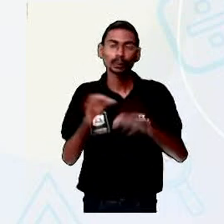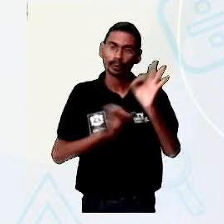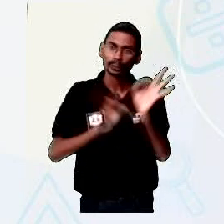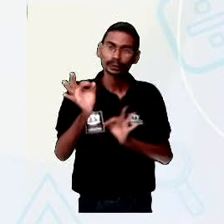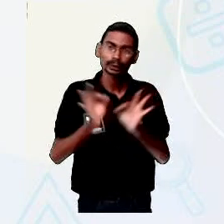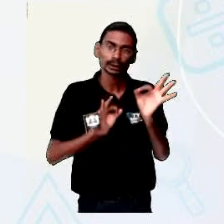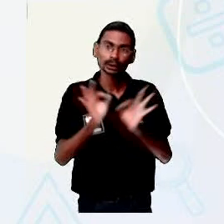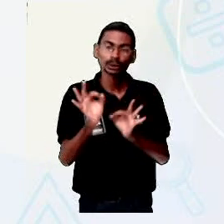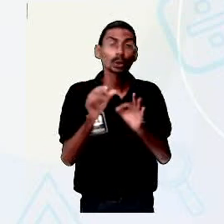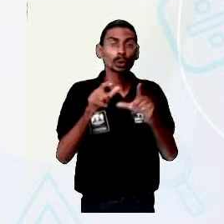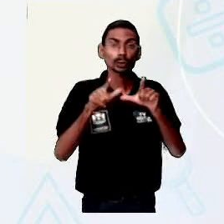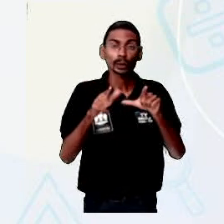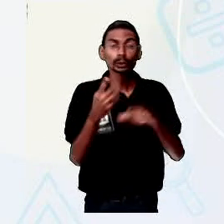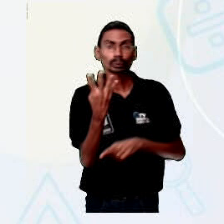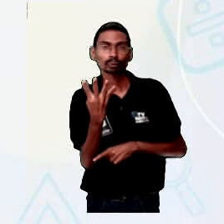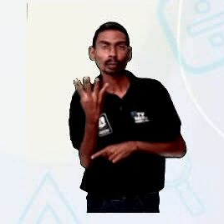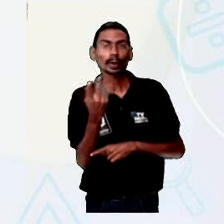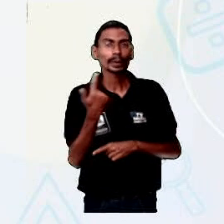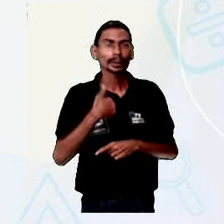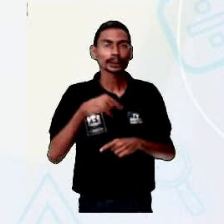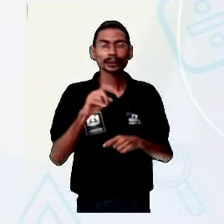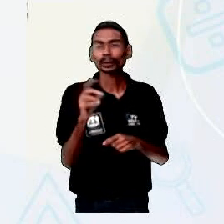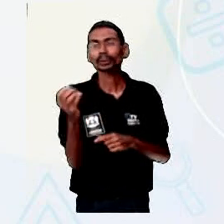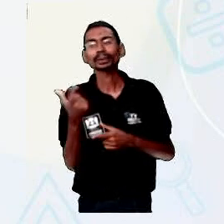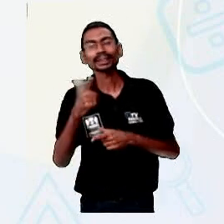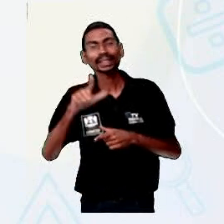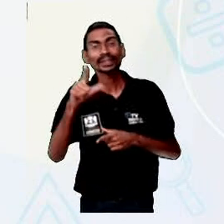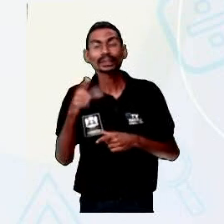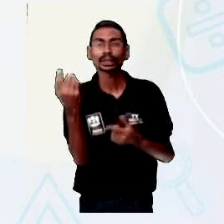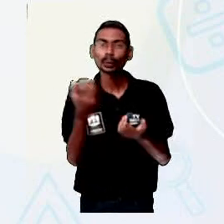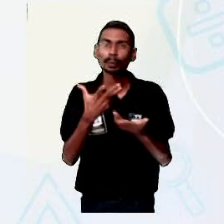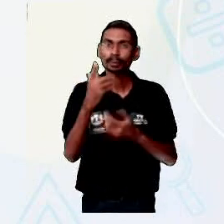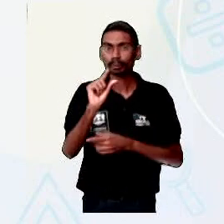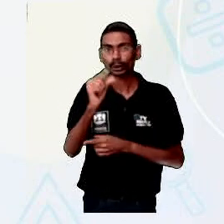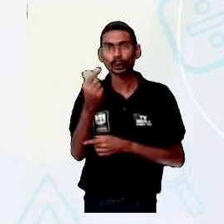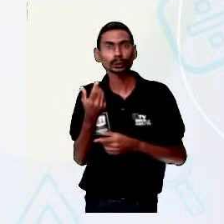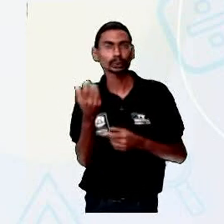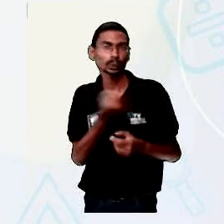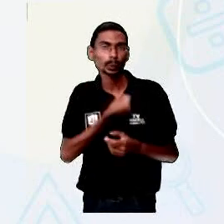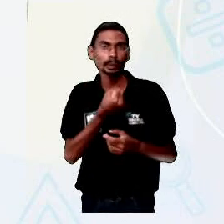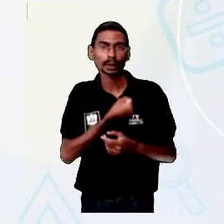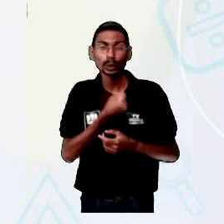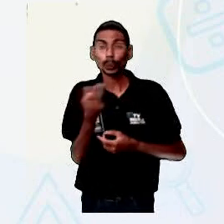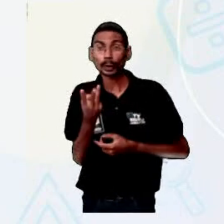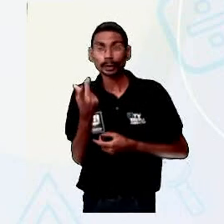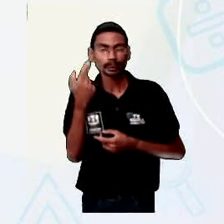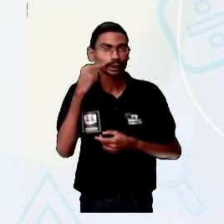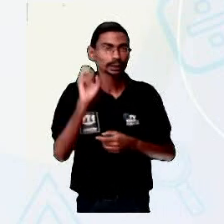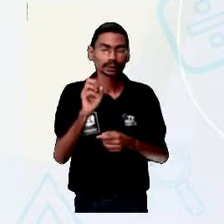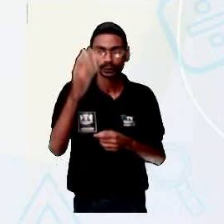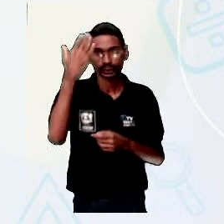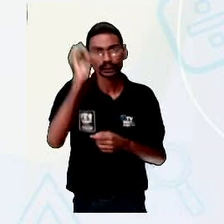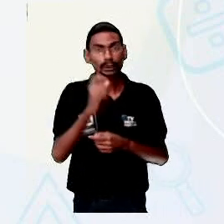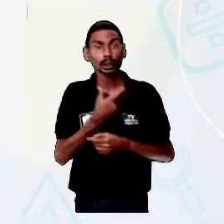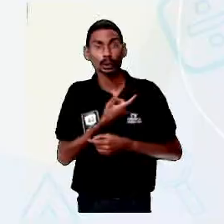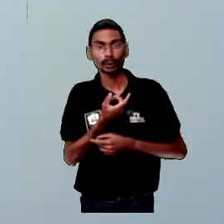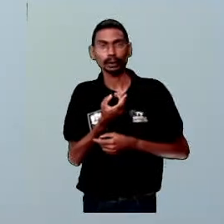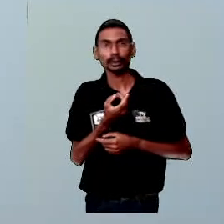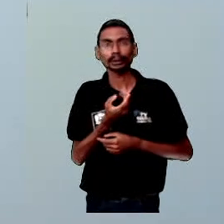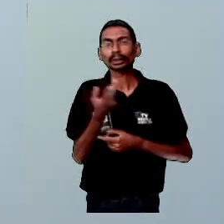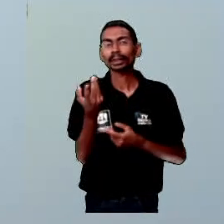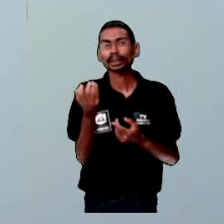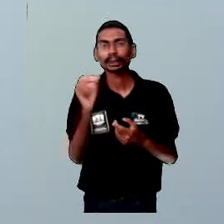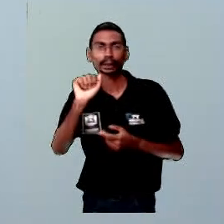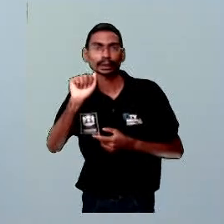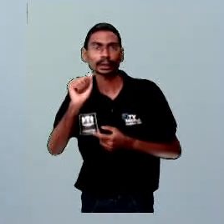cartões e consiga fazer o menor número ímpar. Ah, se na letra A eu tinha muitas